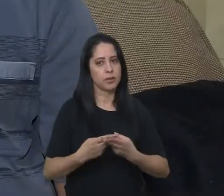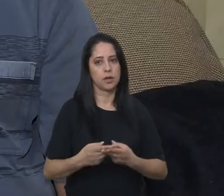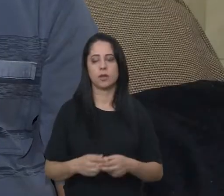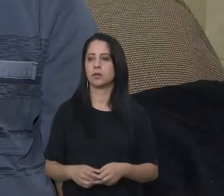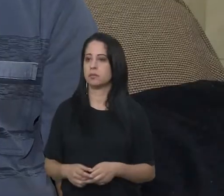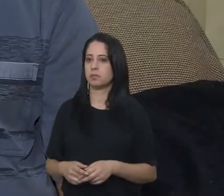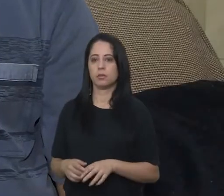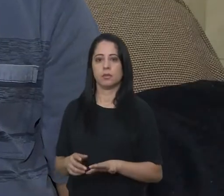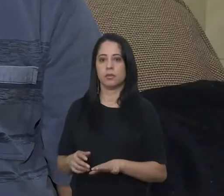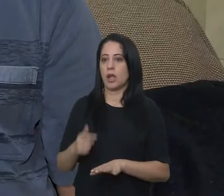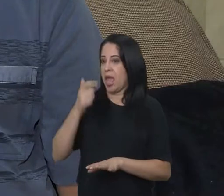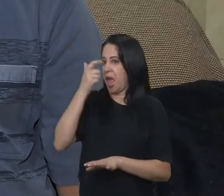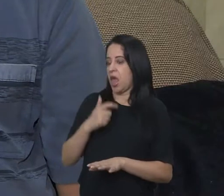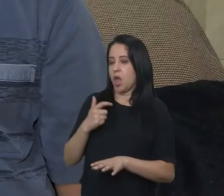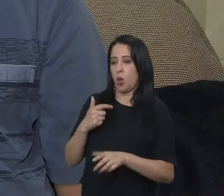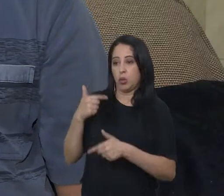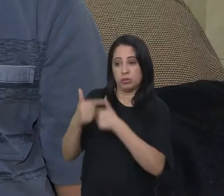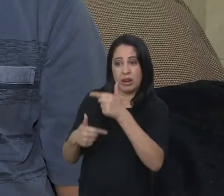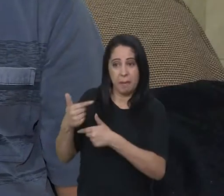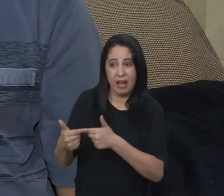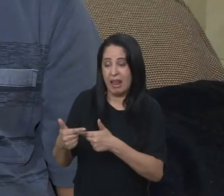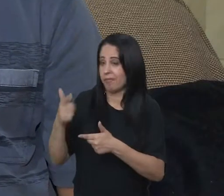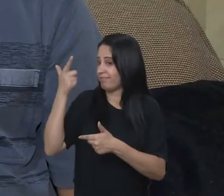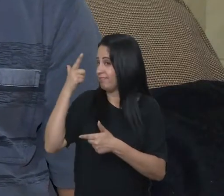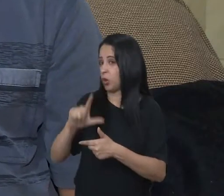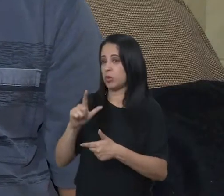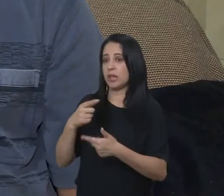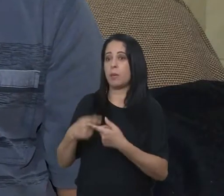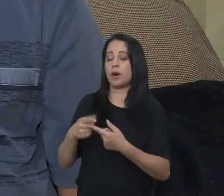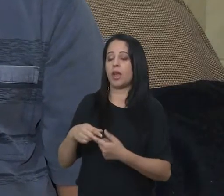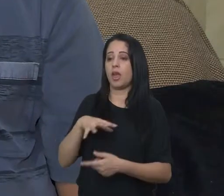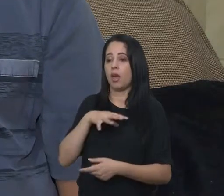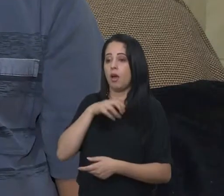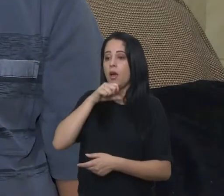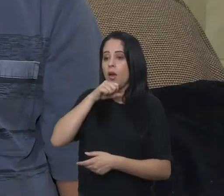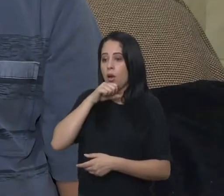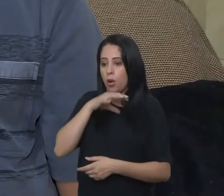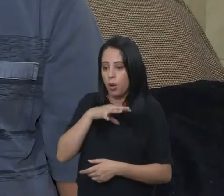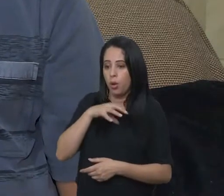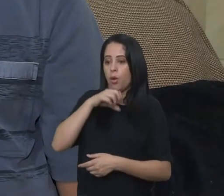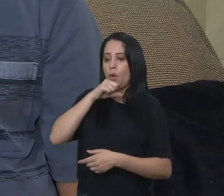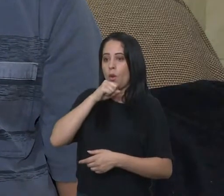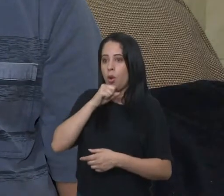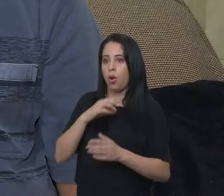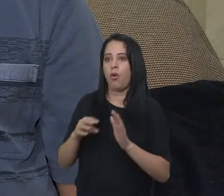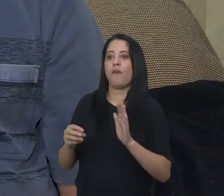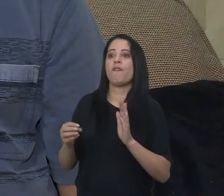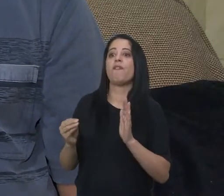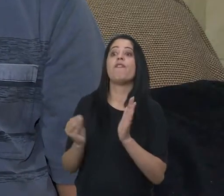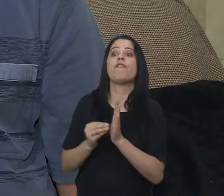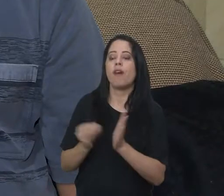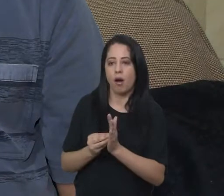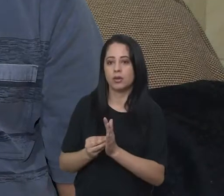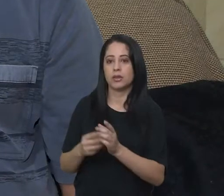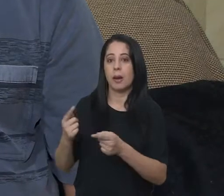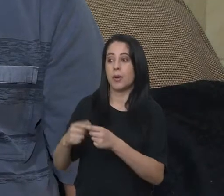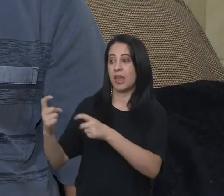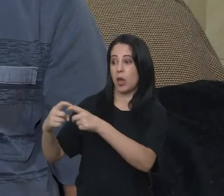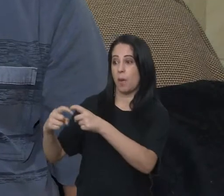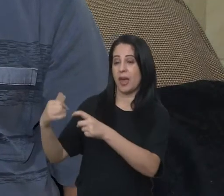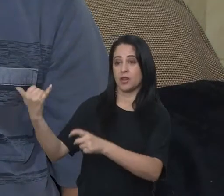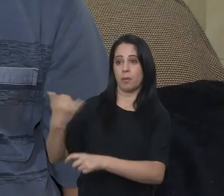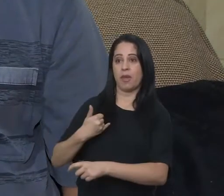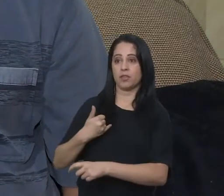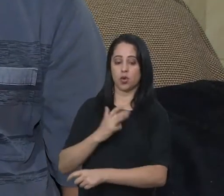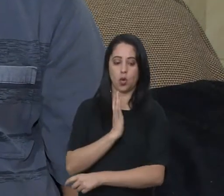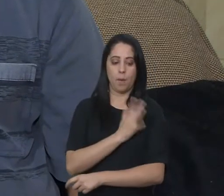não consigo trabalhar, não consigo caminhar, que falta ar. Até porque também o médico disse que eu tenho um